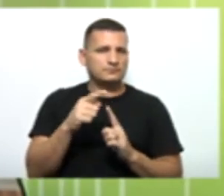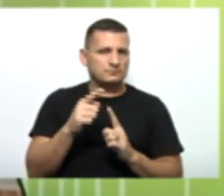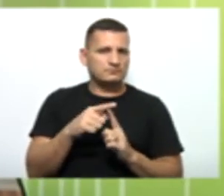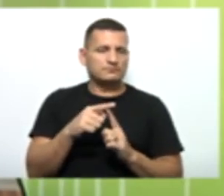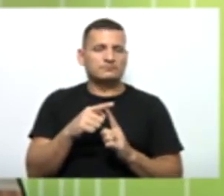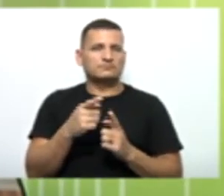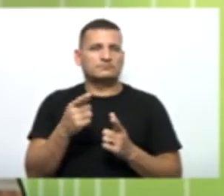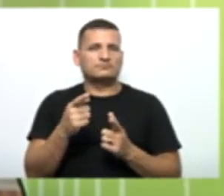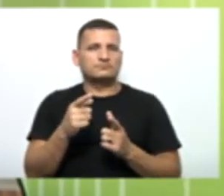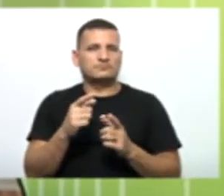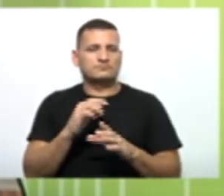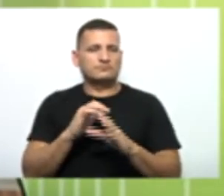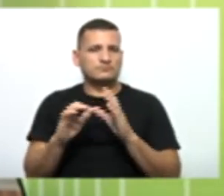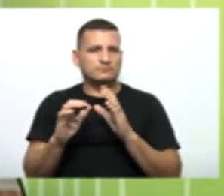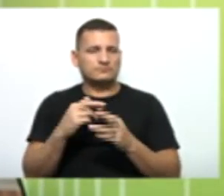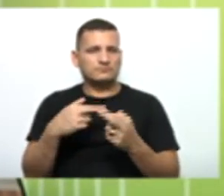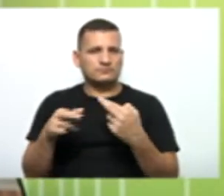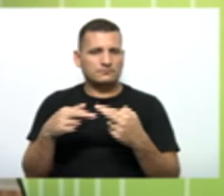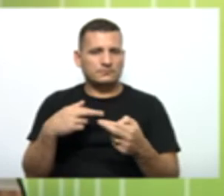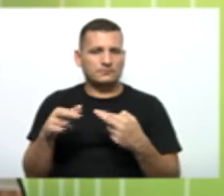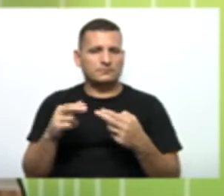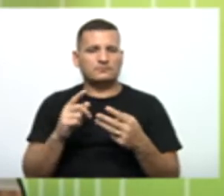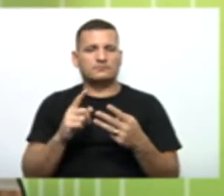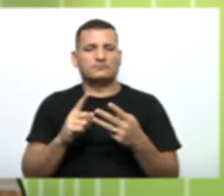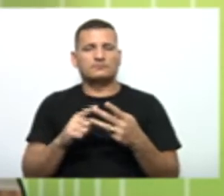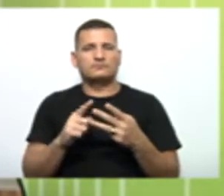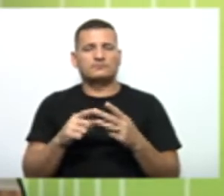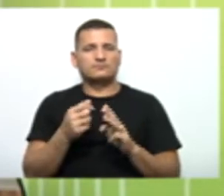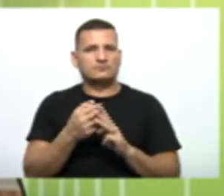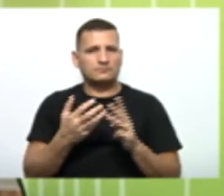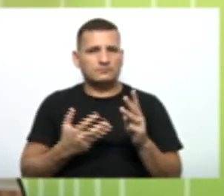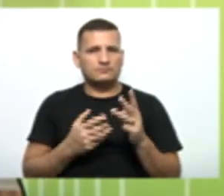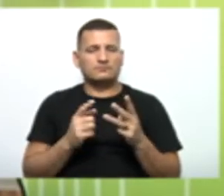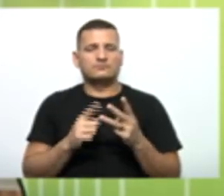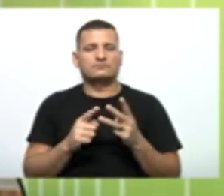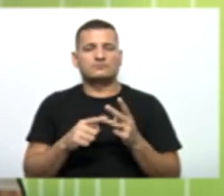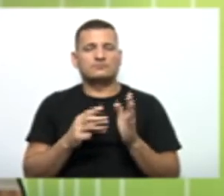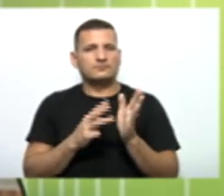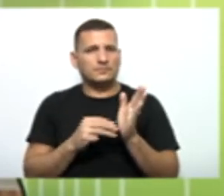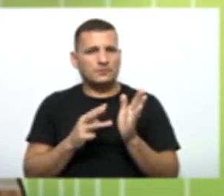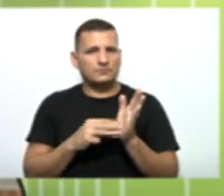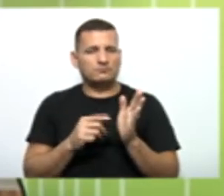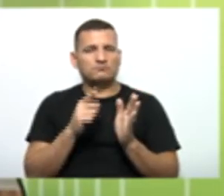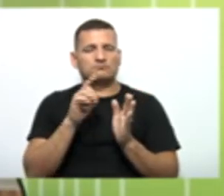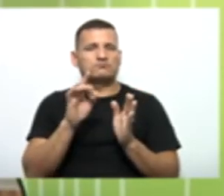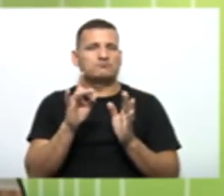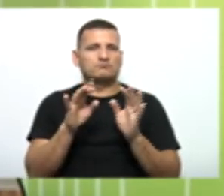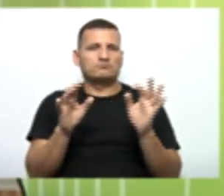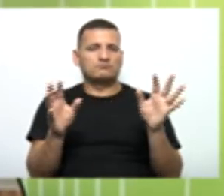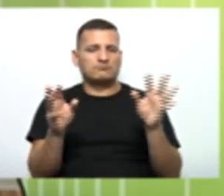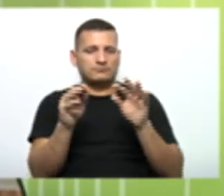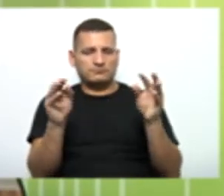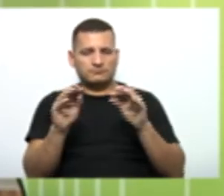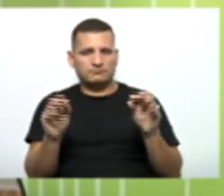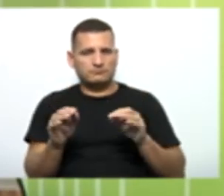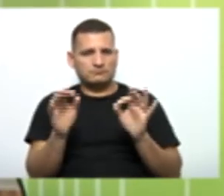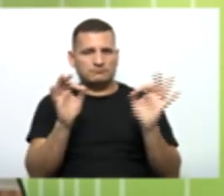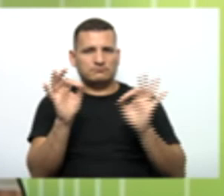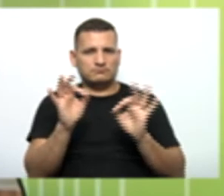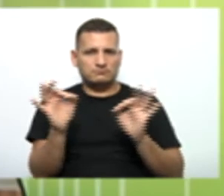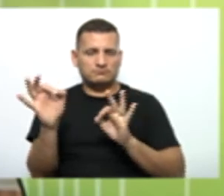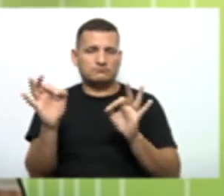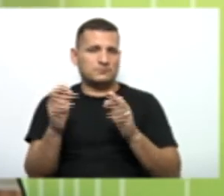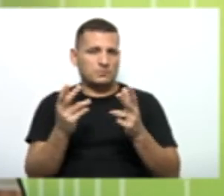associação, ele vai dar os tipos de atributos, ele vai dar os tipos de método, e você vai só modelar. É o que eu fiz aqui,